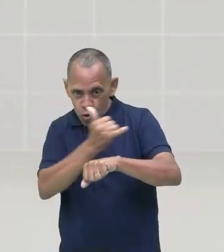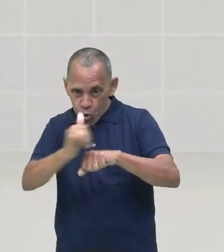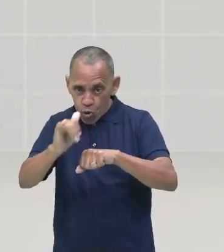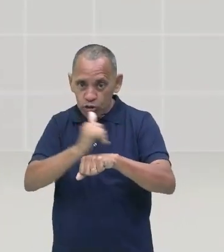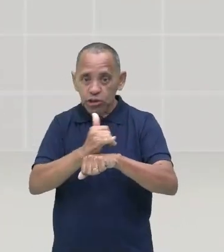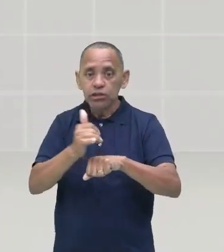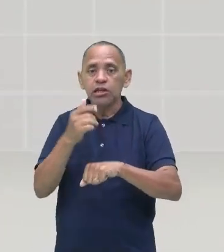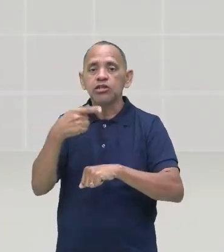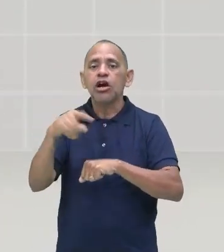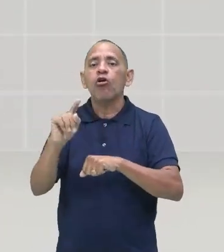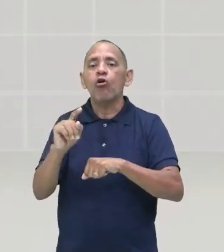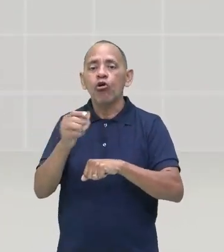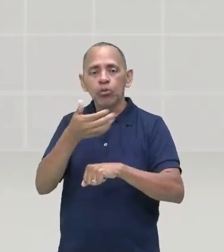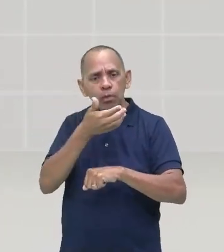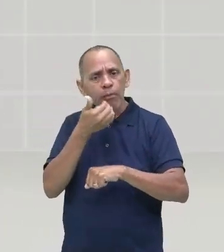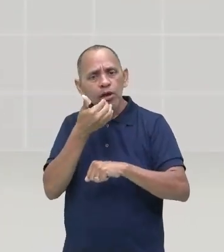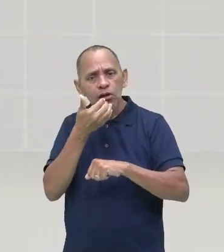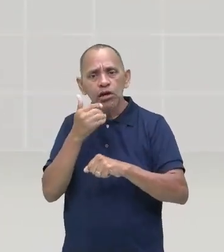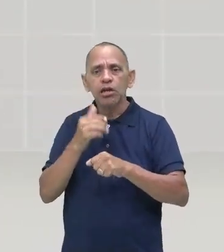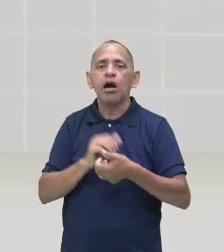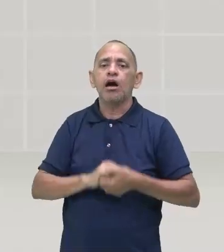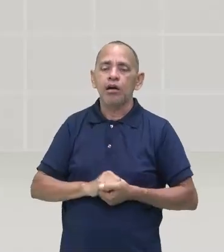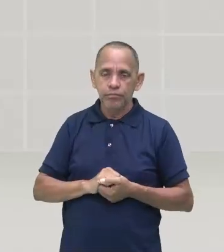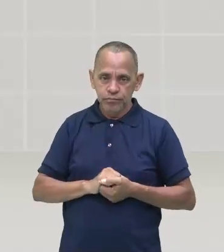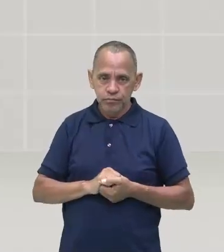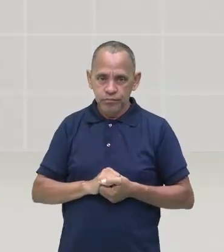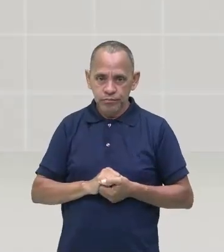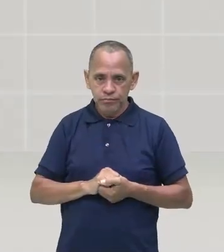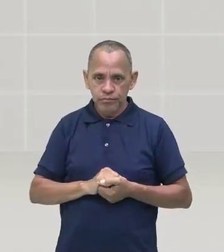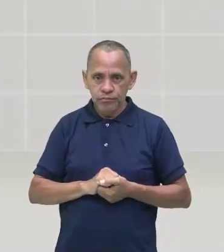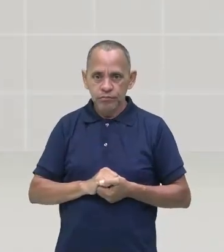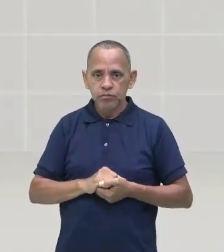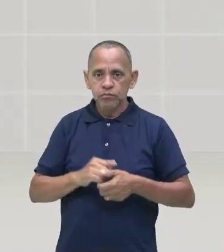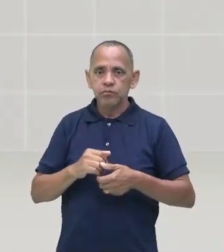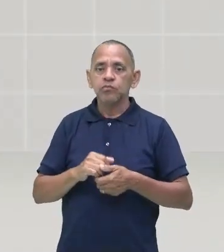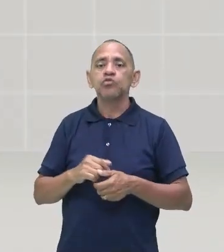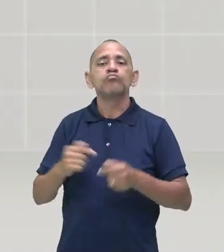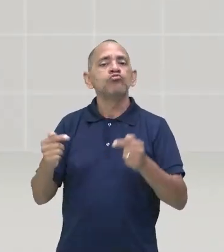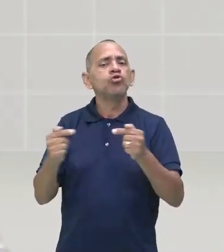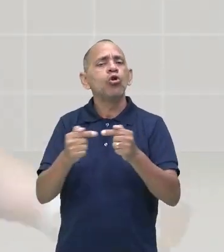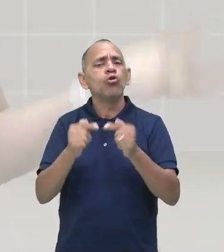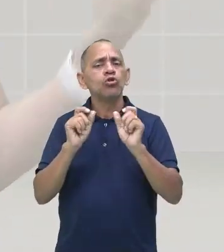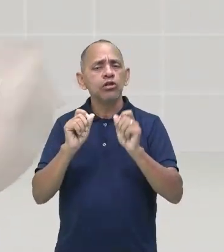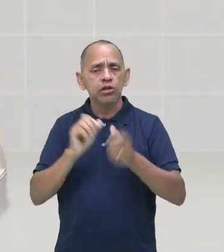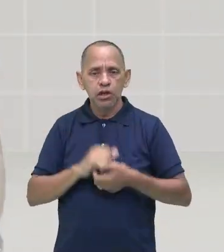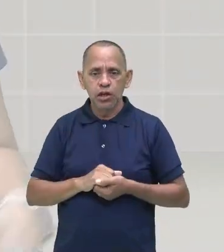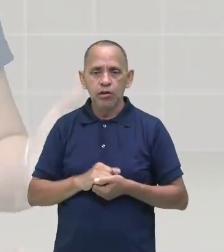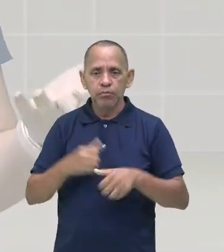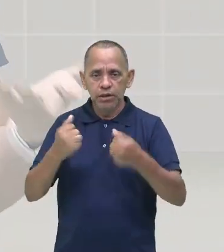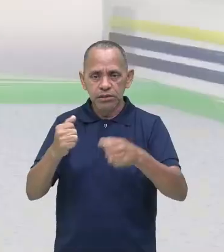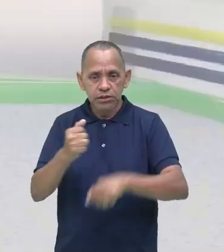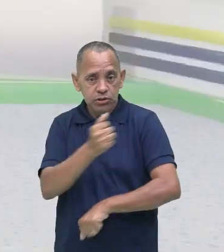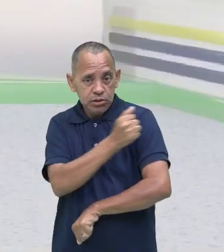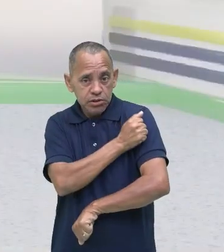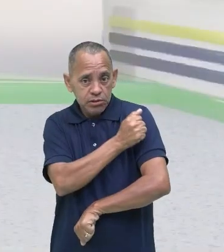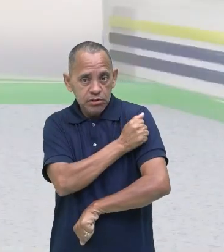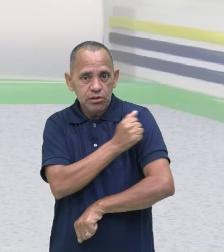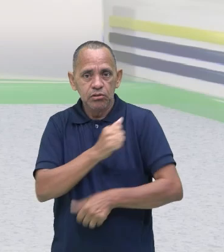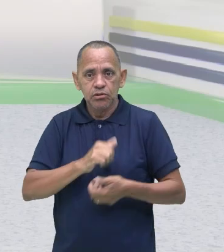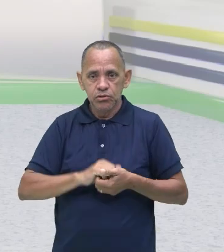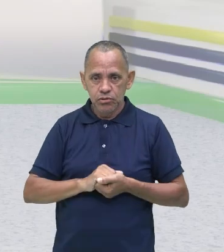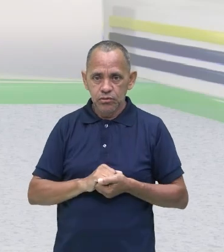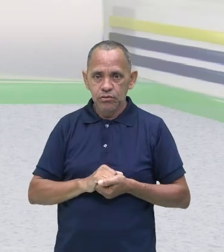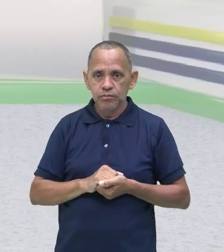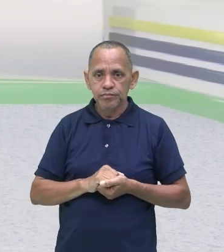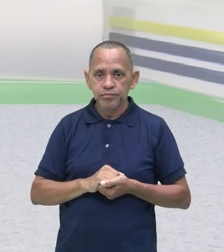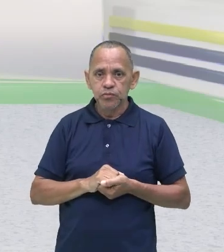vai ser reajustada de acordo com as necessidades de cada estudante. Então, vamos trazer aqui novamente as estradas